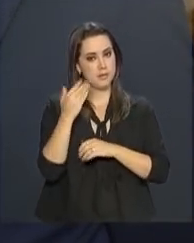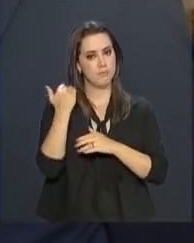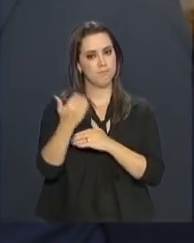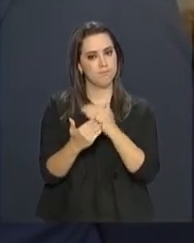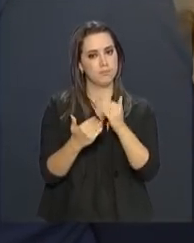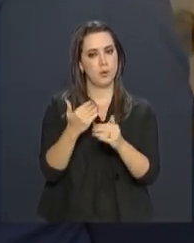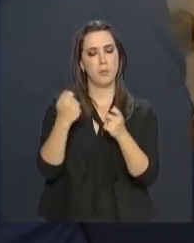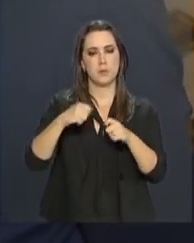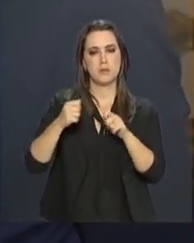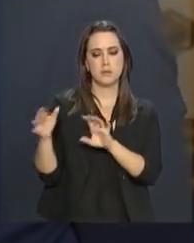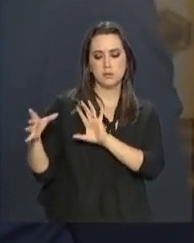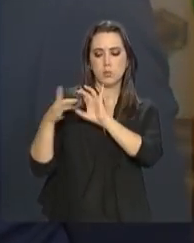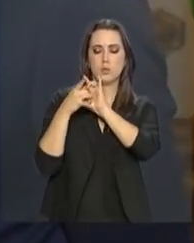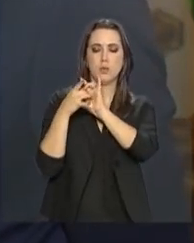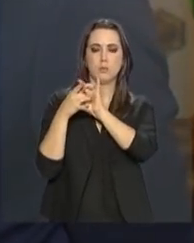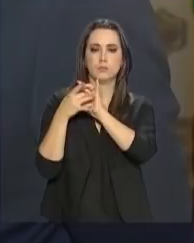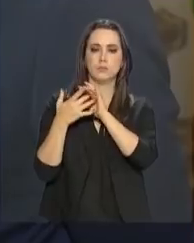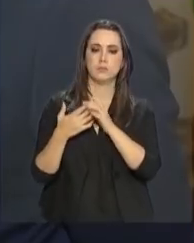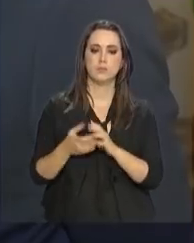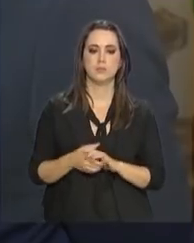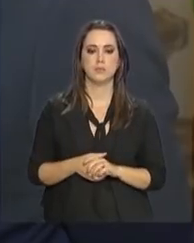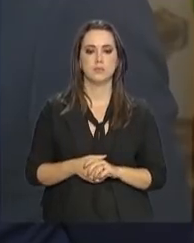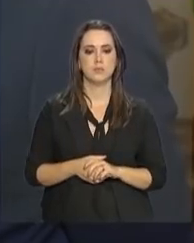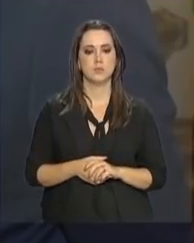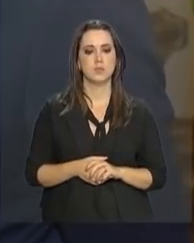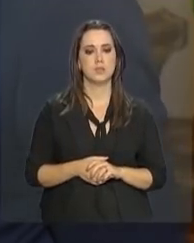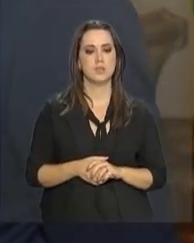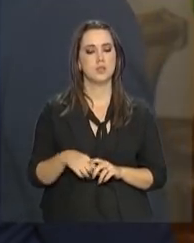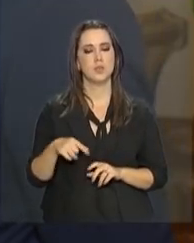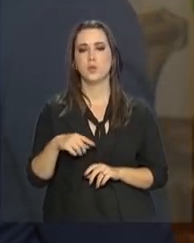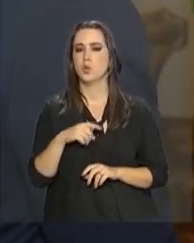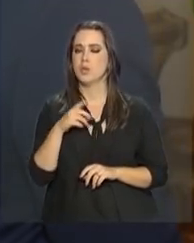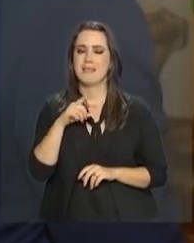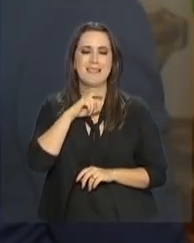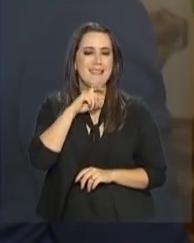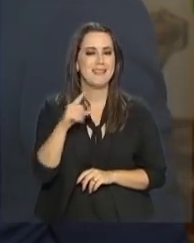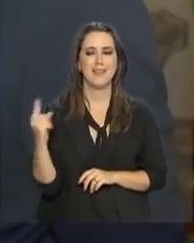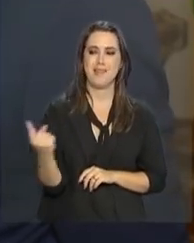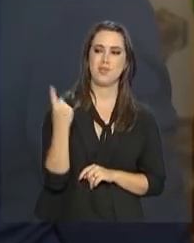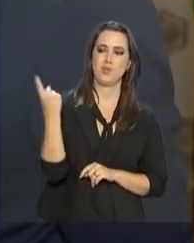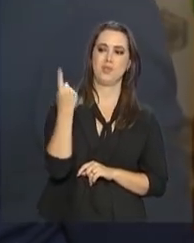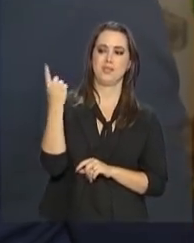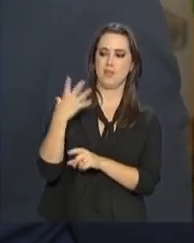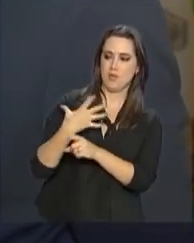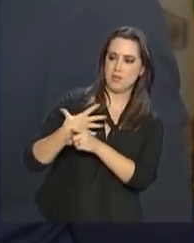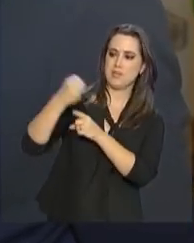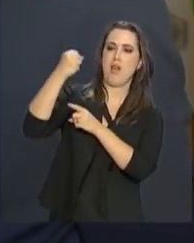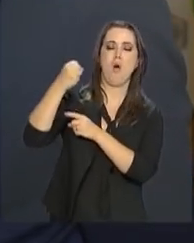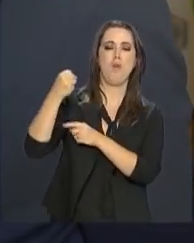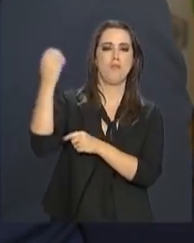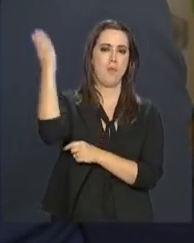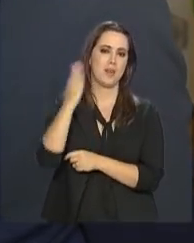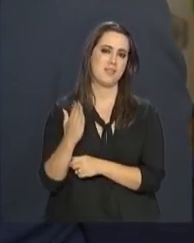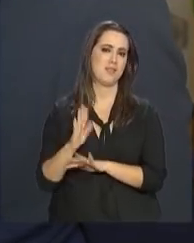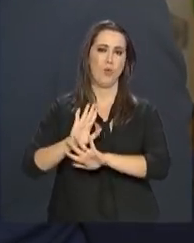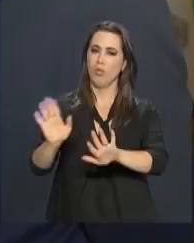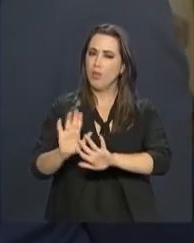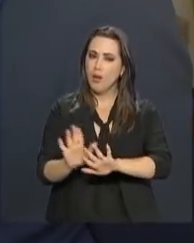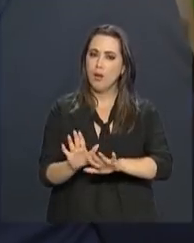conjunto de uma pessoa sozinha vai salvar nossa pátria e mais uma